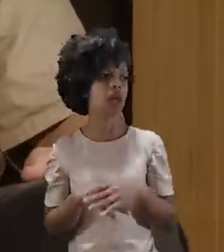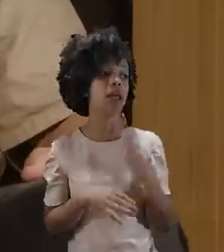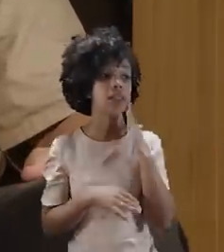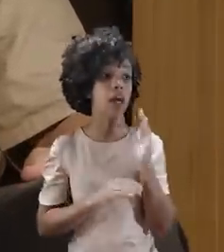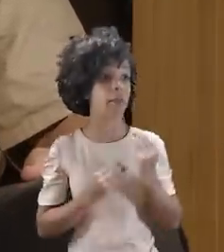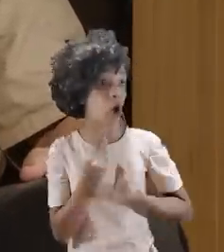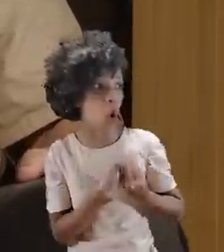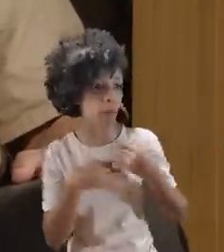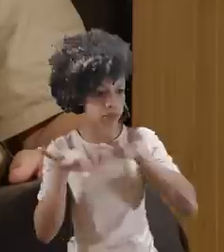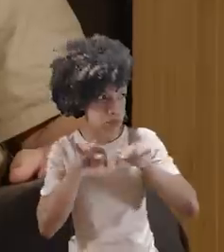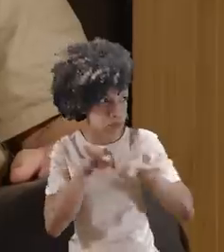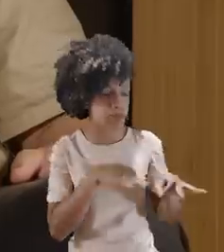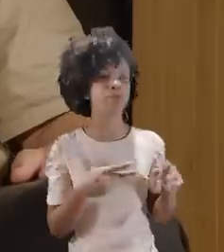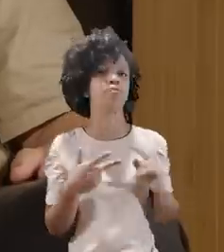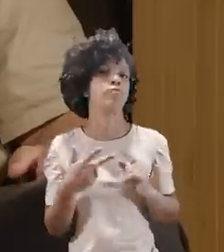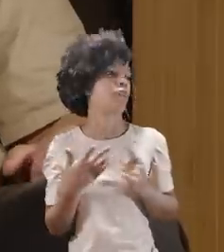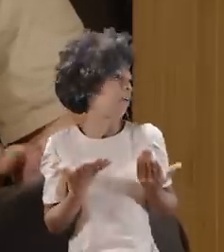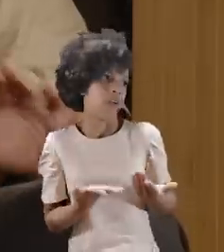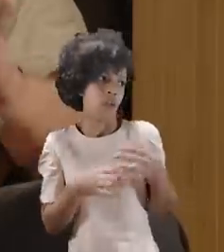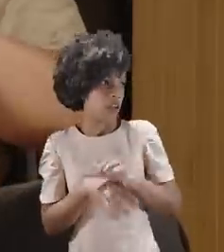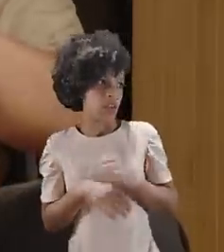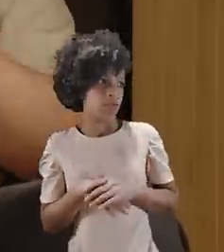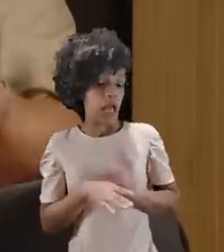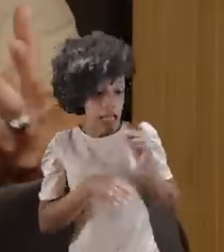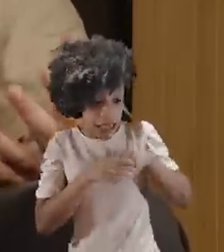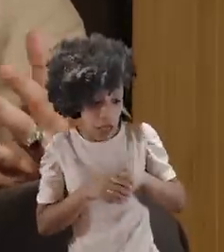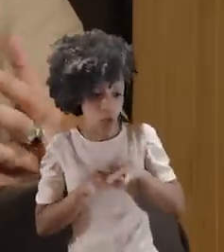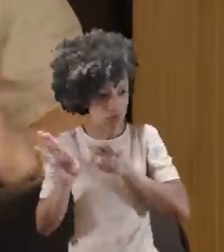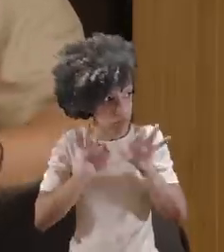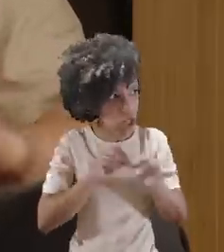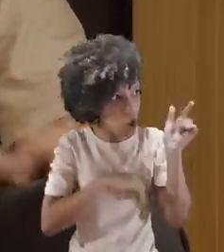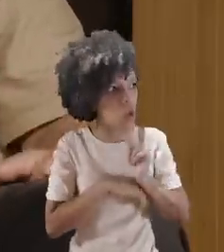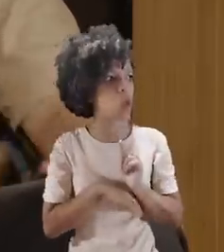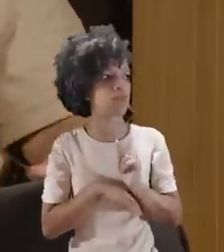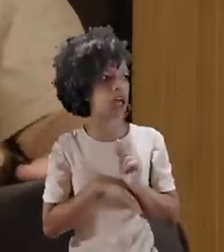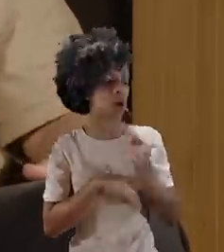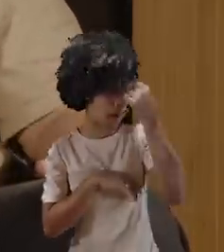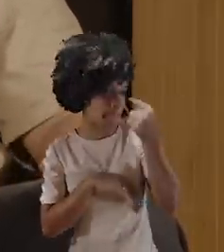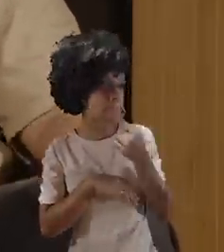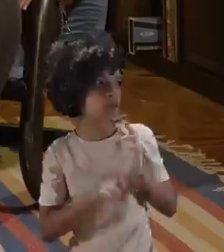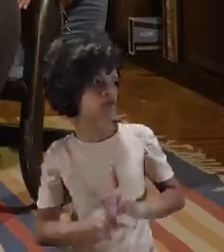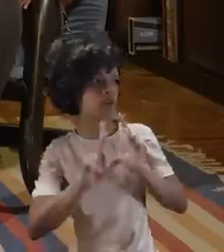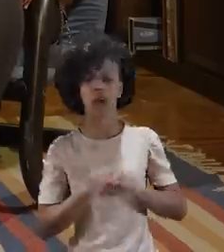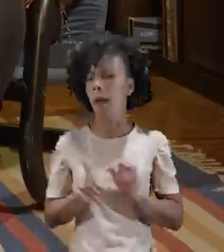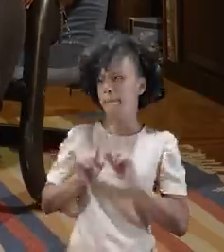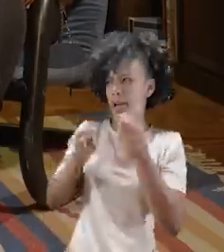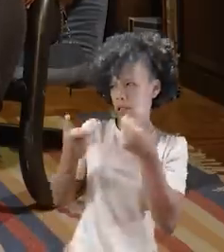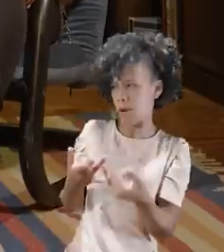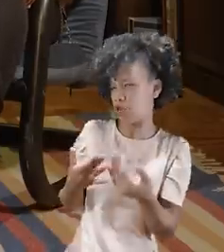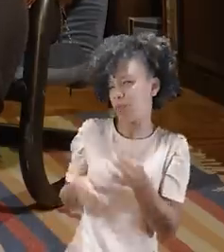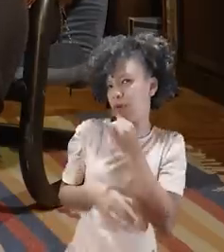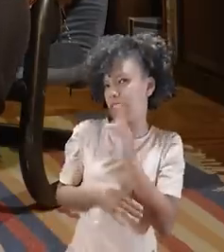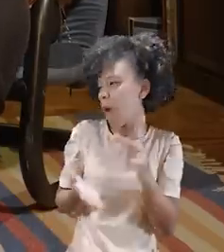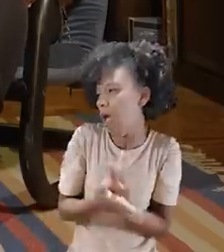sabe que mexer entendeu E é isso cara dentro desses formatos a gente consegue dar uma outra personalidade profissional não fica